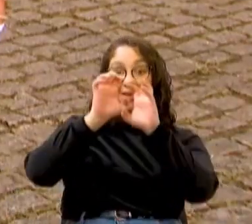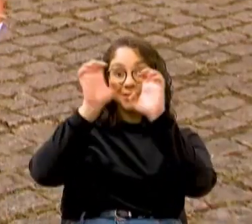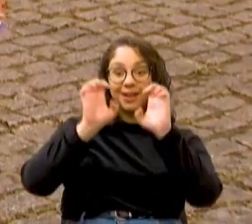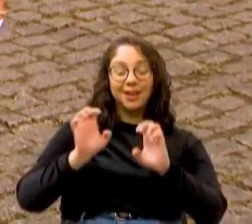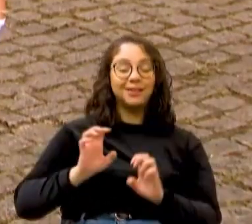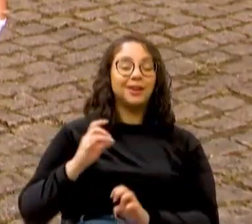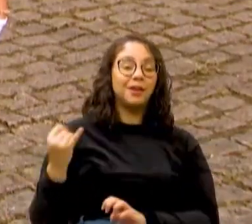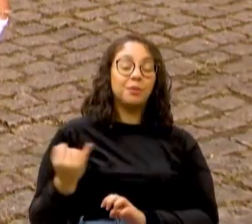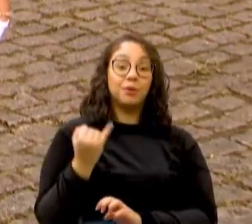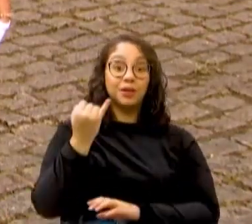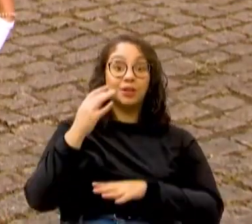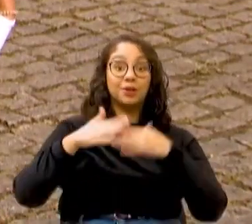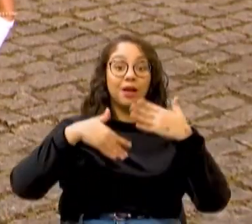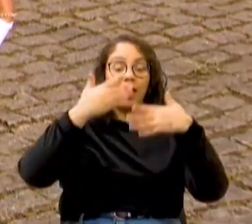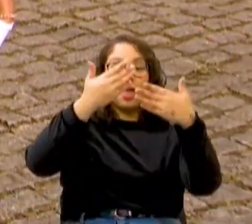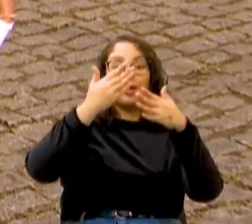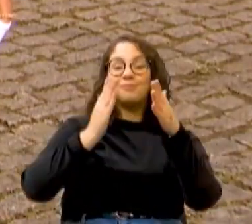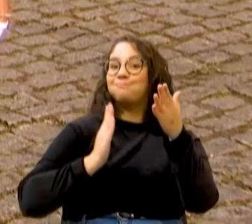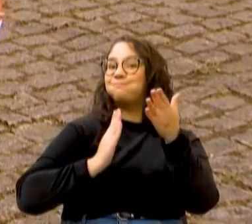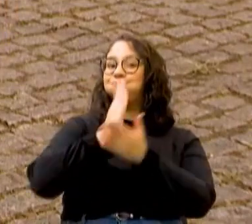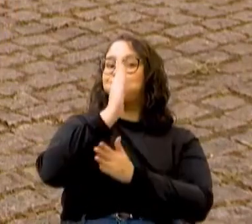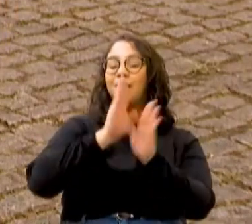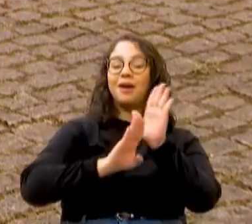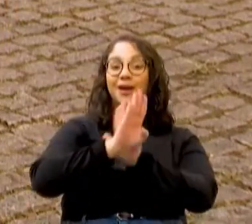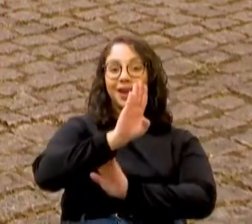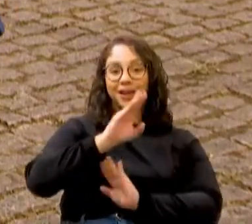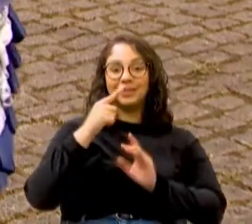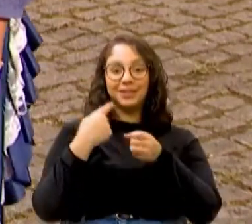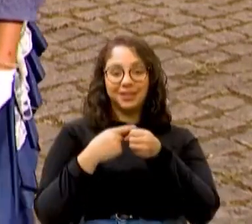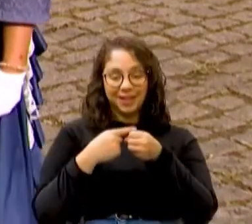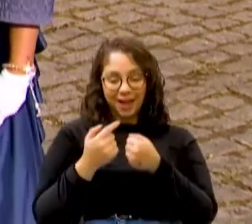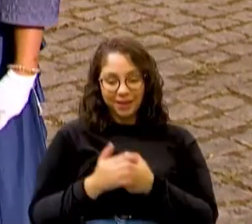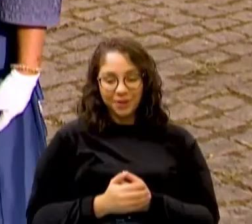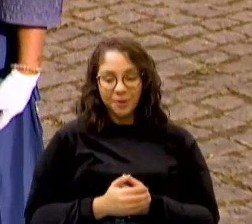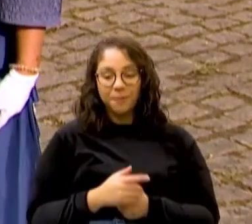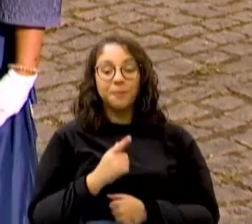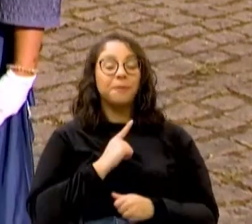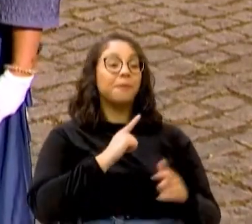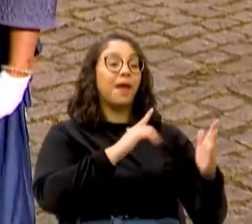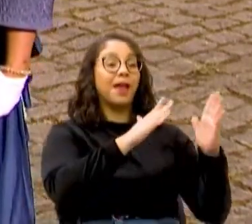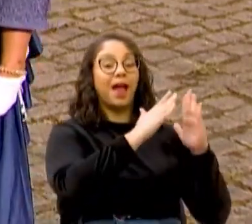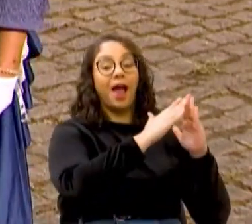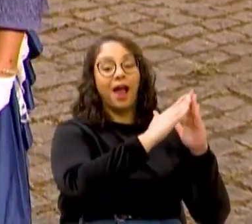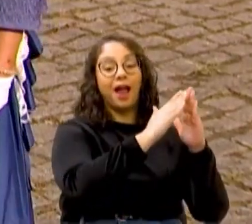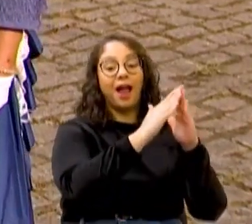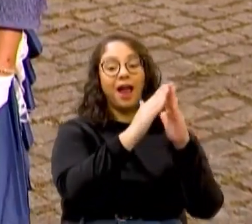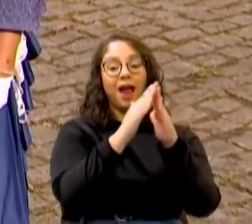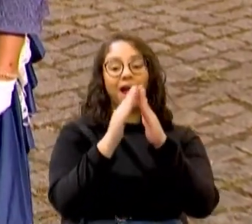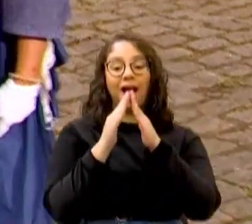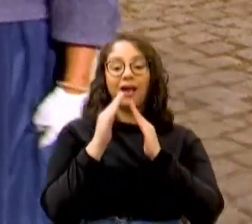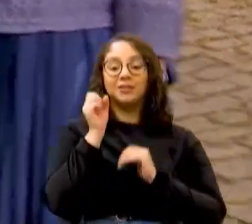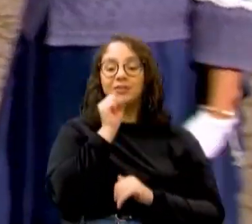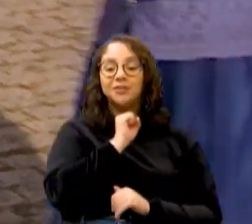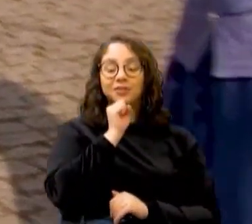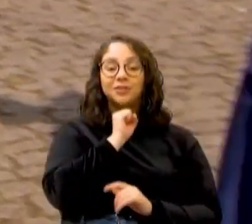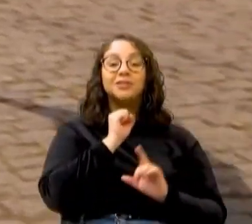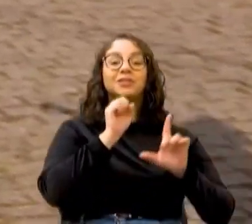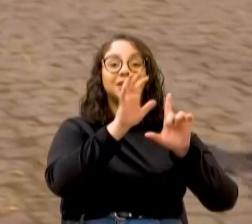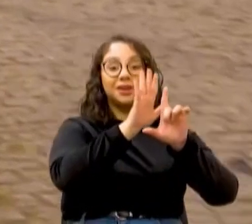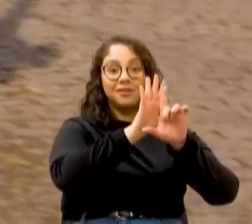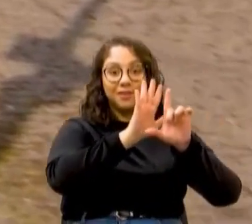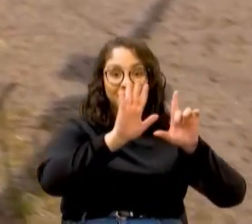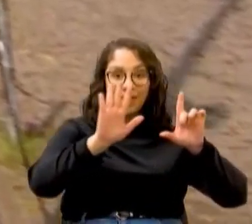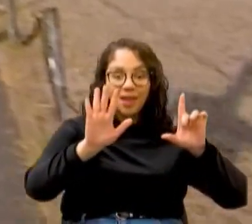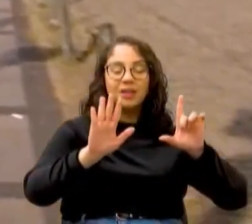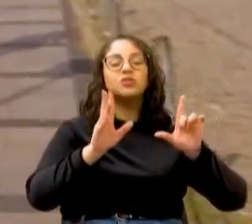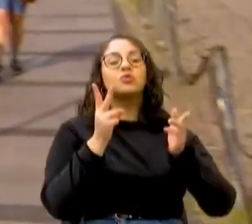né da Ferrovia do Progresso aqui a cidade de Campinas Aqui nós temos os casarões antigos ao redor a fachada